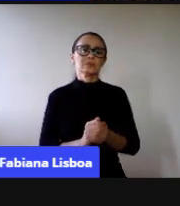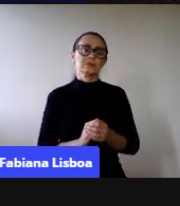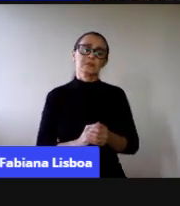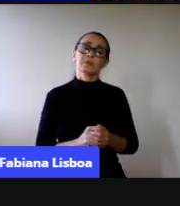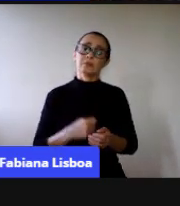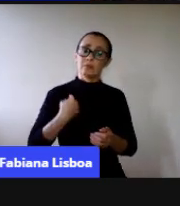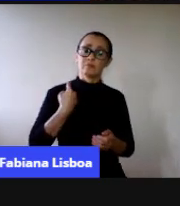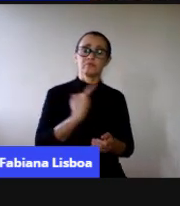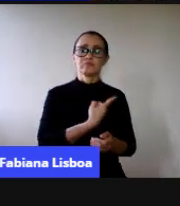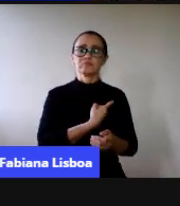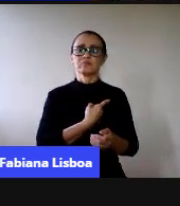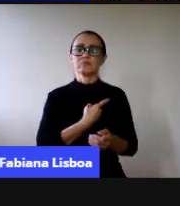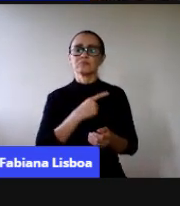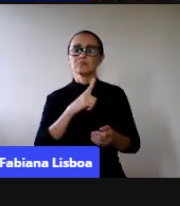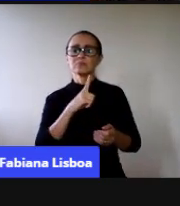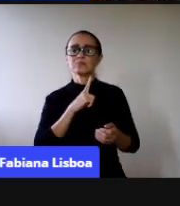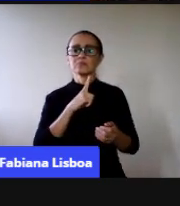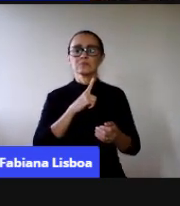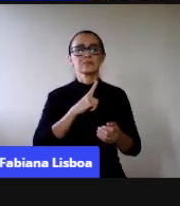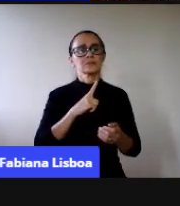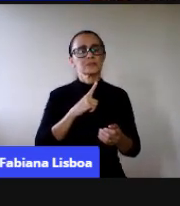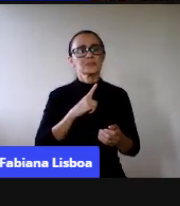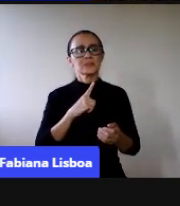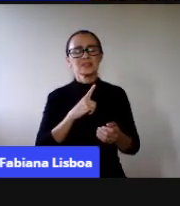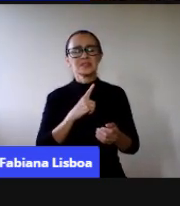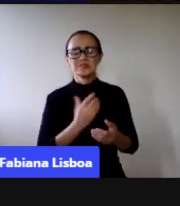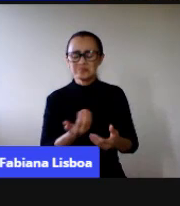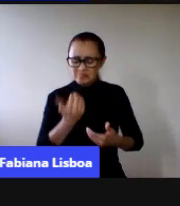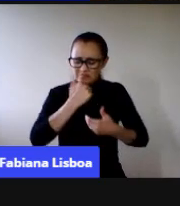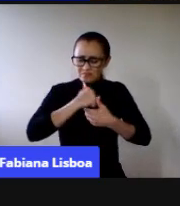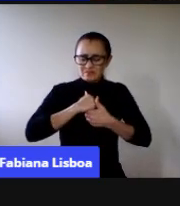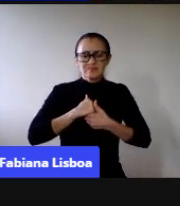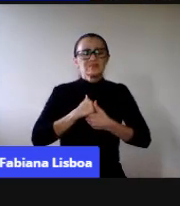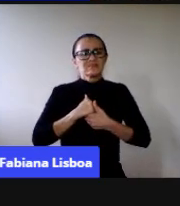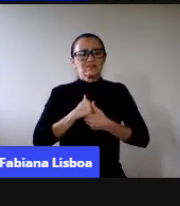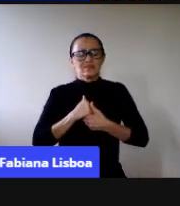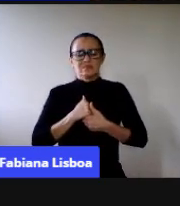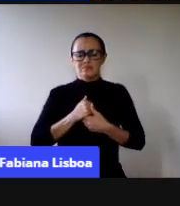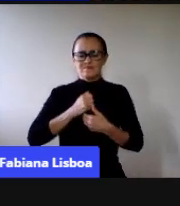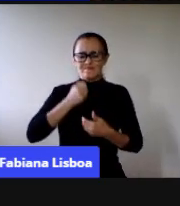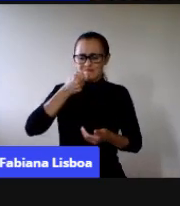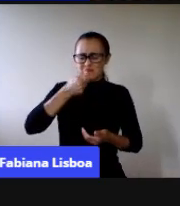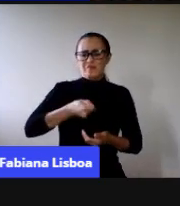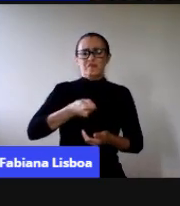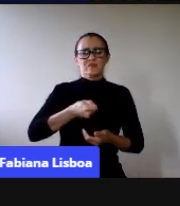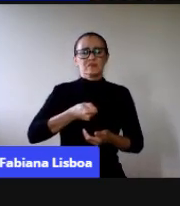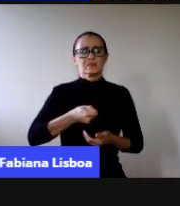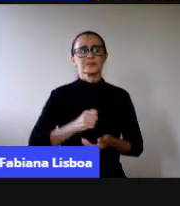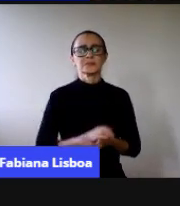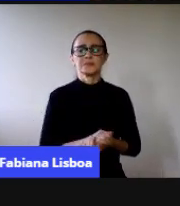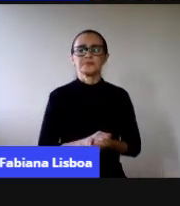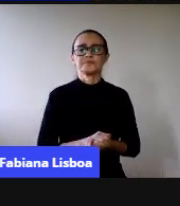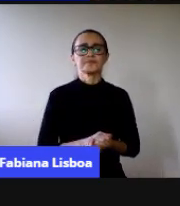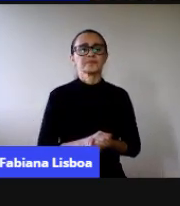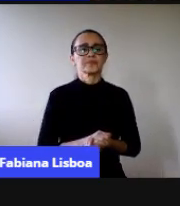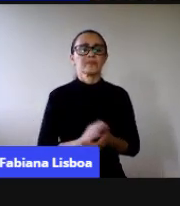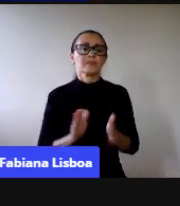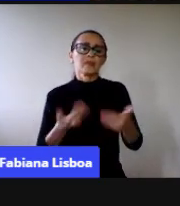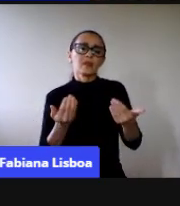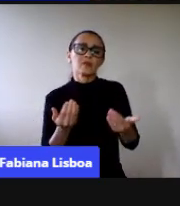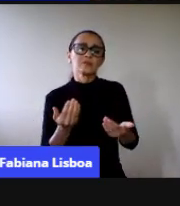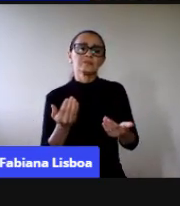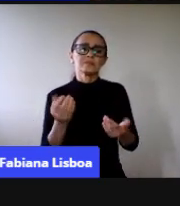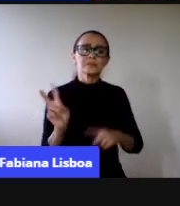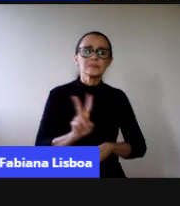temos alguma coisa em nós ainda, algo rígido, fixo, né? Então, a valorização